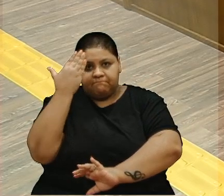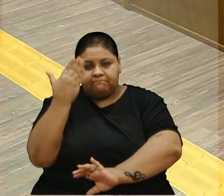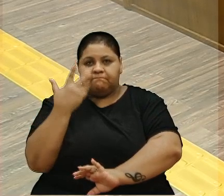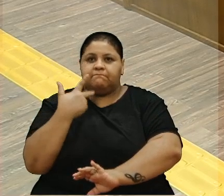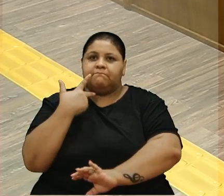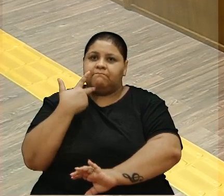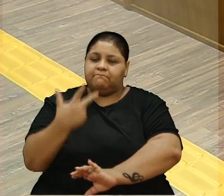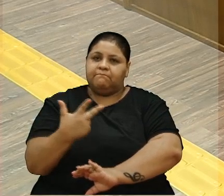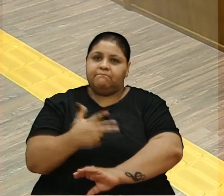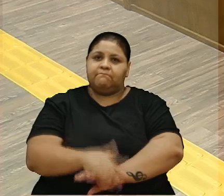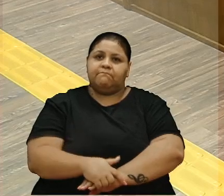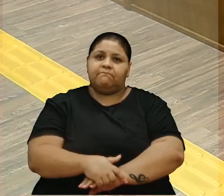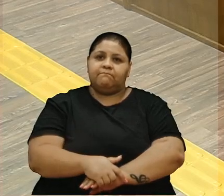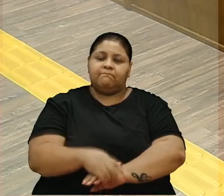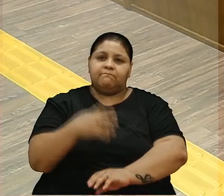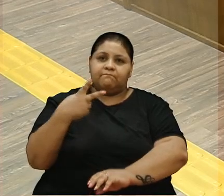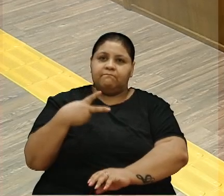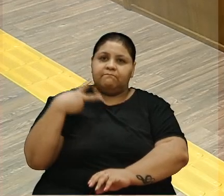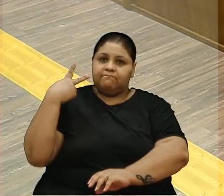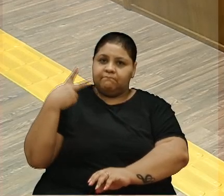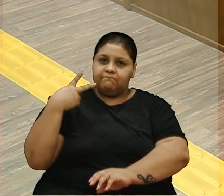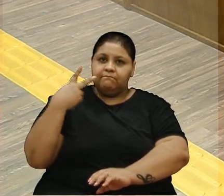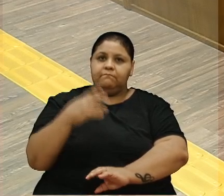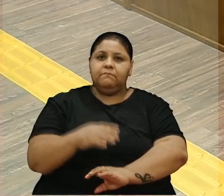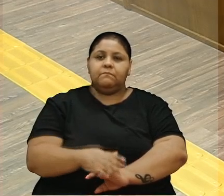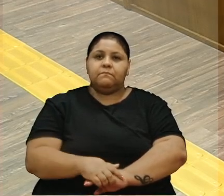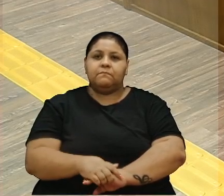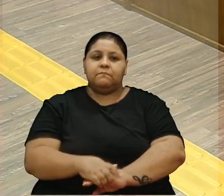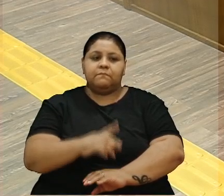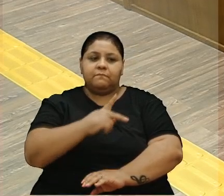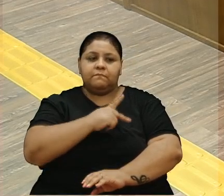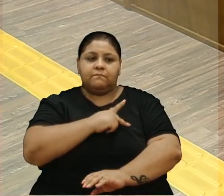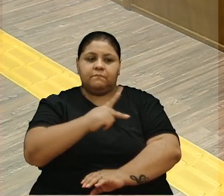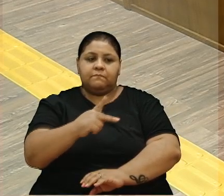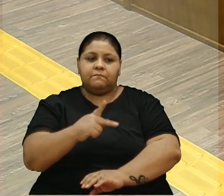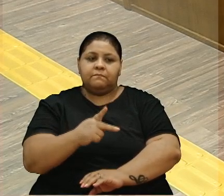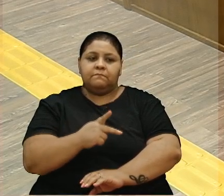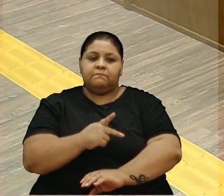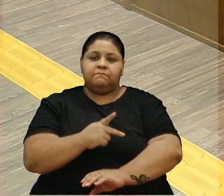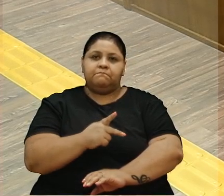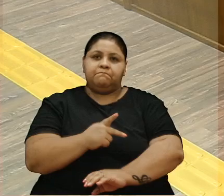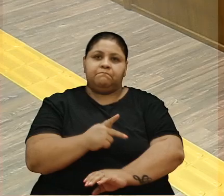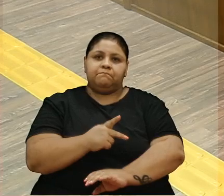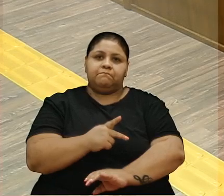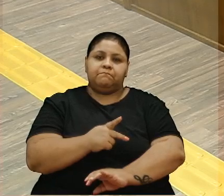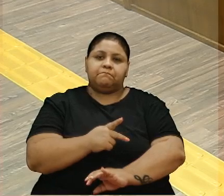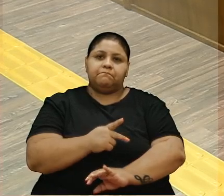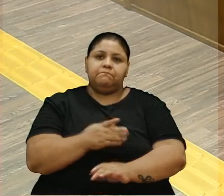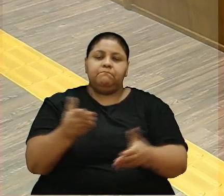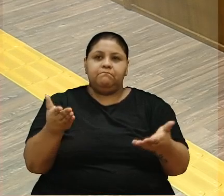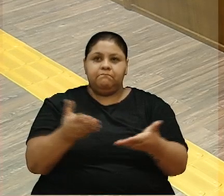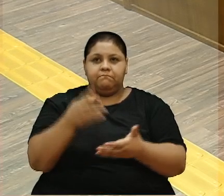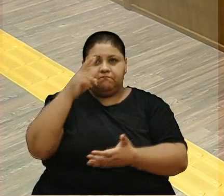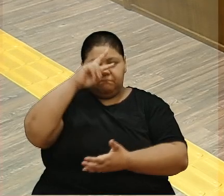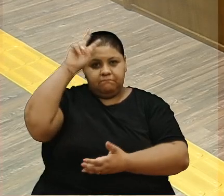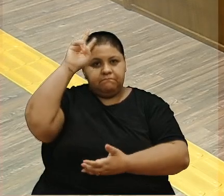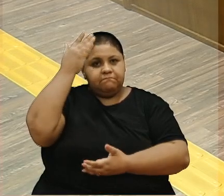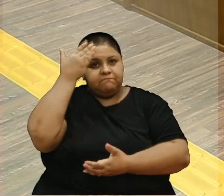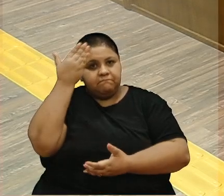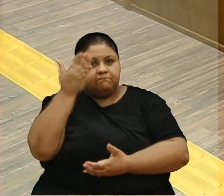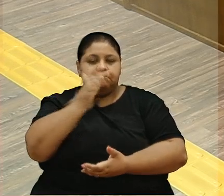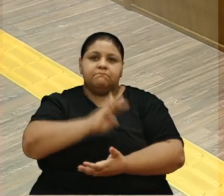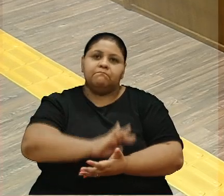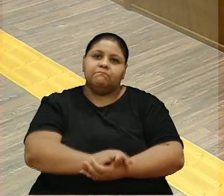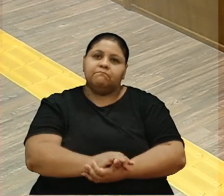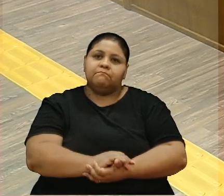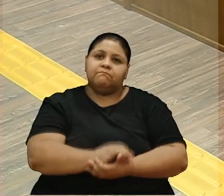fala dos nossos vereadores, presidente, Cláudio, Eloy, Edson, muito obrigada.